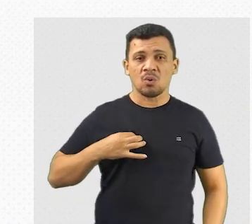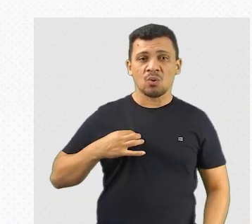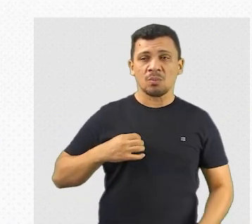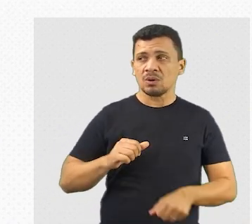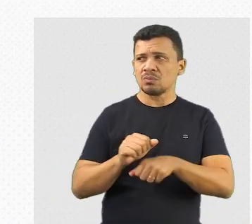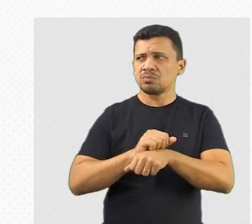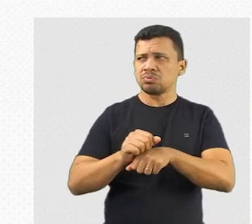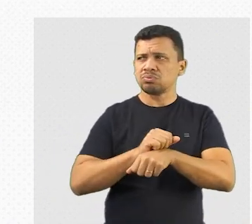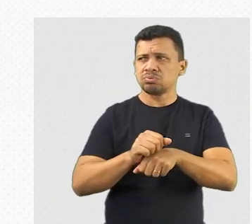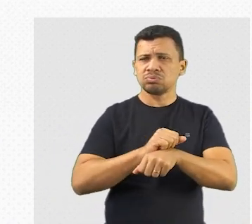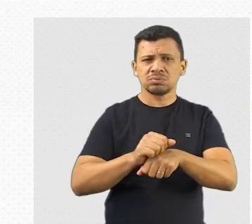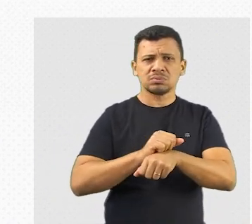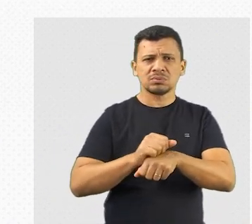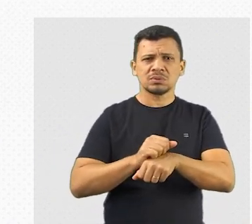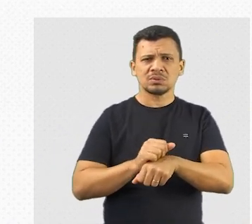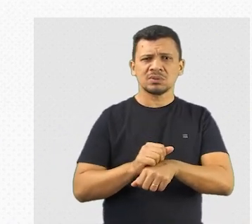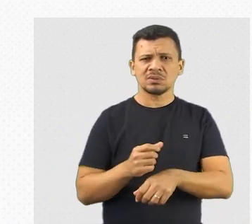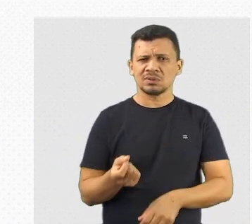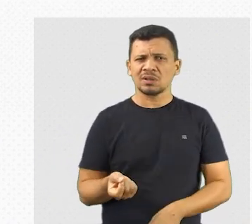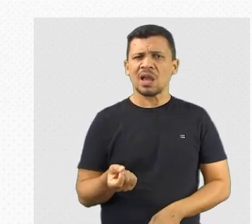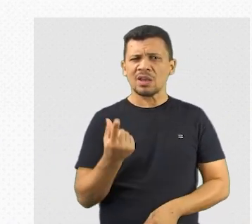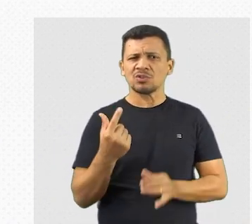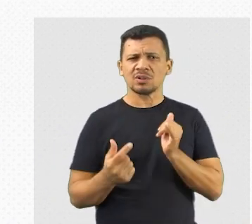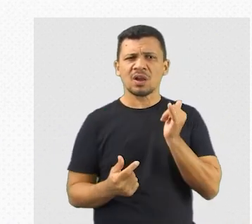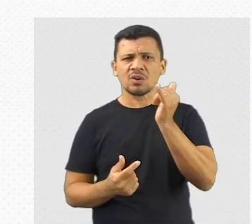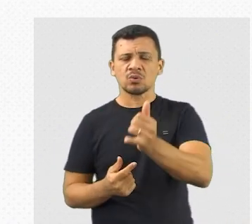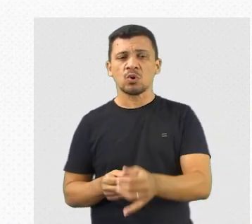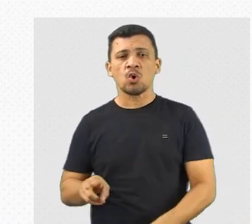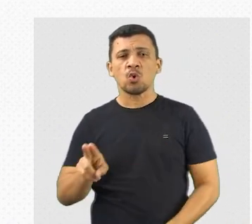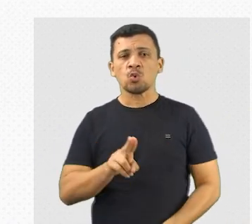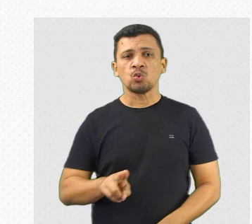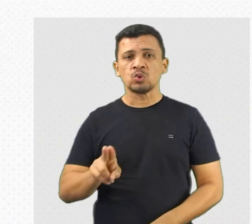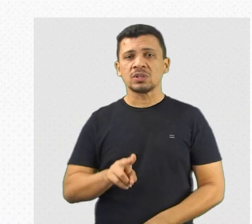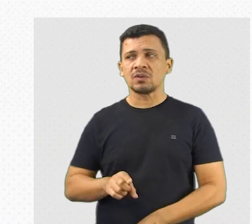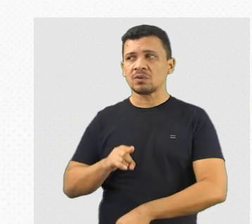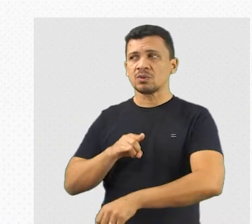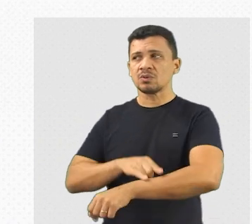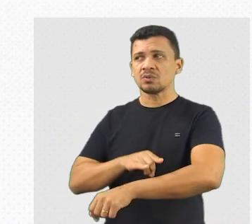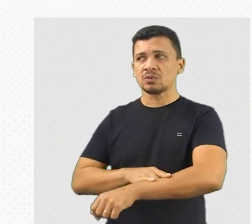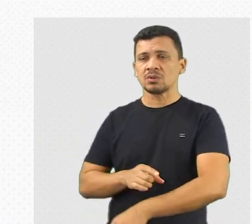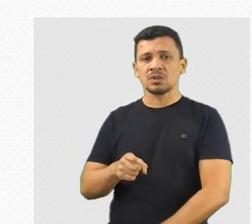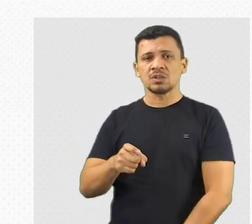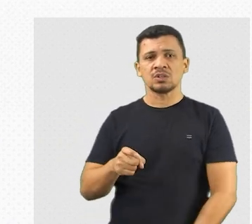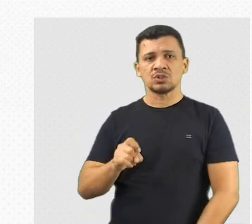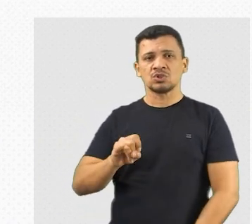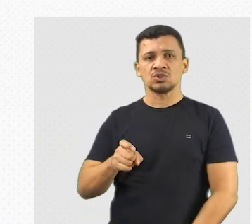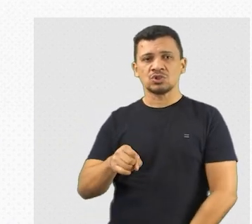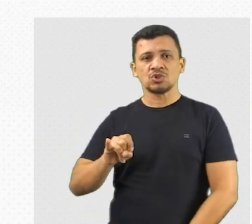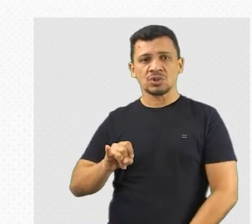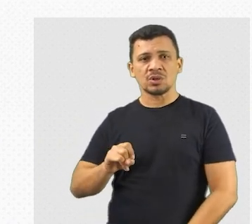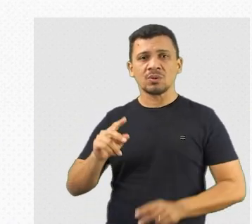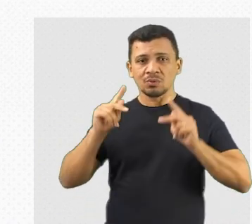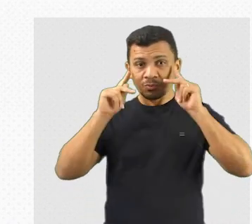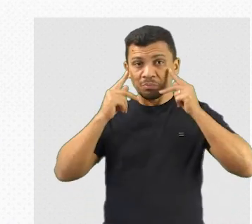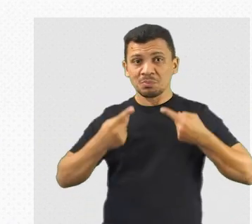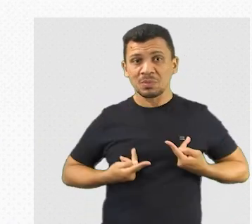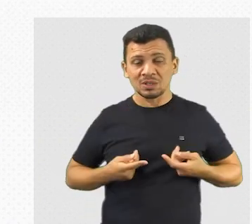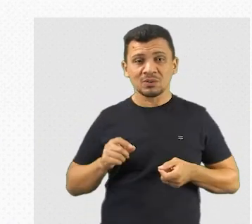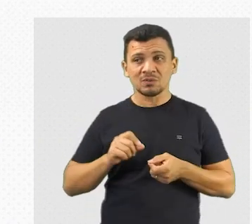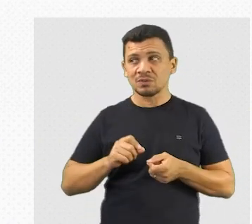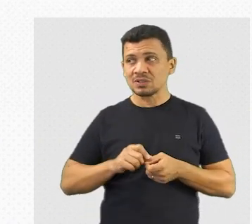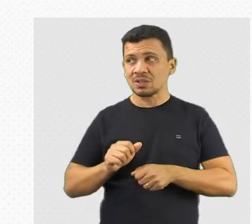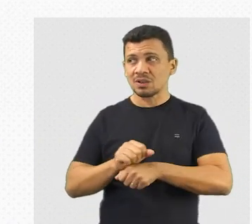Mesmo que seja estranho que eu vou dizer, utilizavam a urina humana para fazer isso, depois é um capítulo para a gente conversar, mas